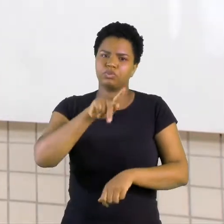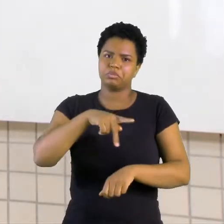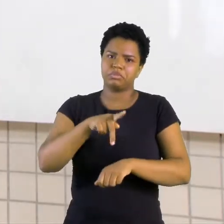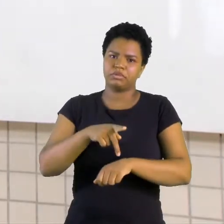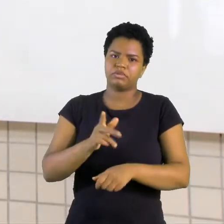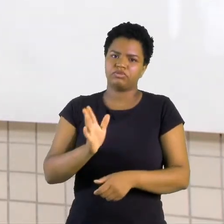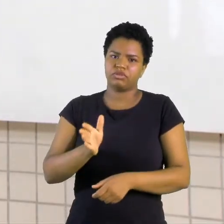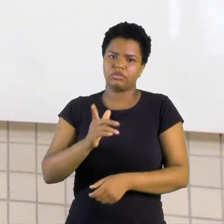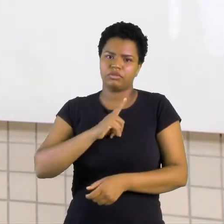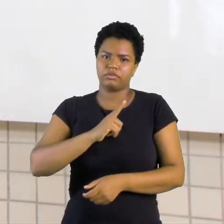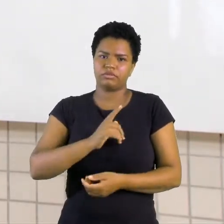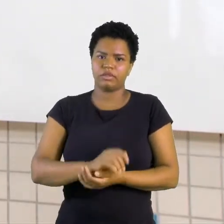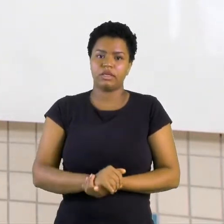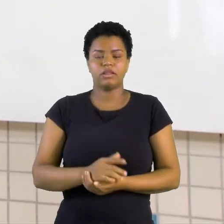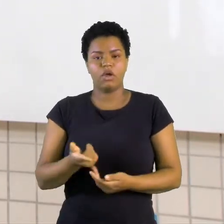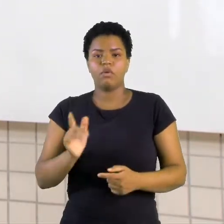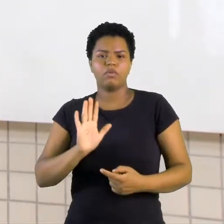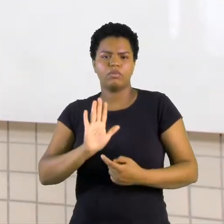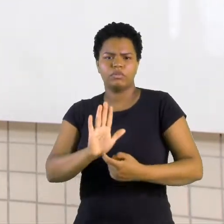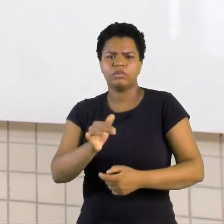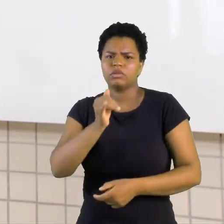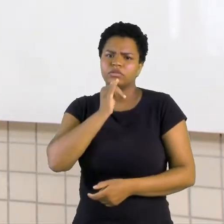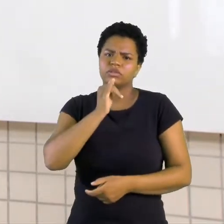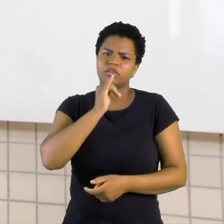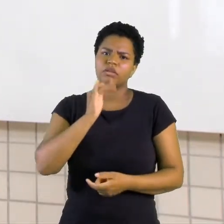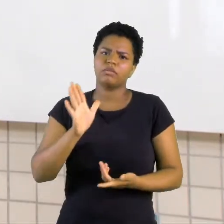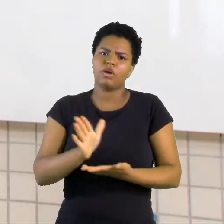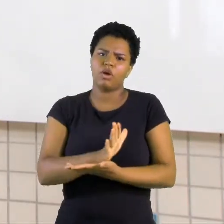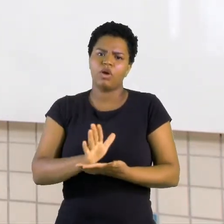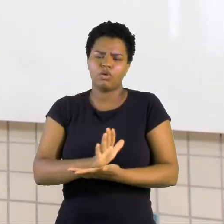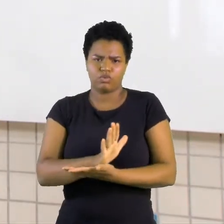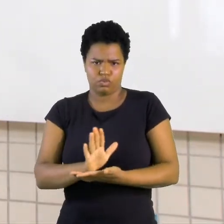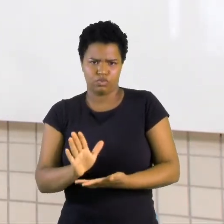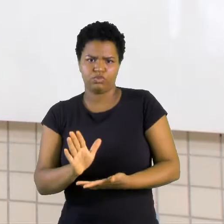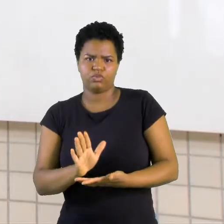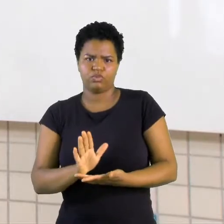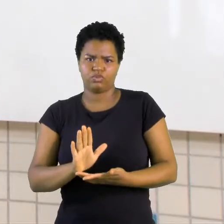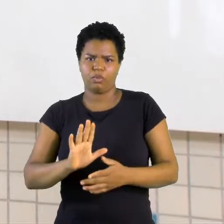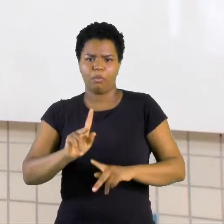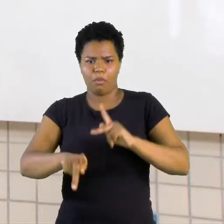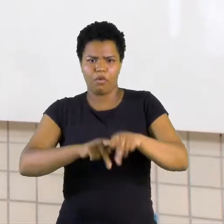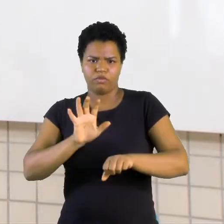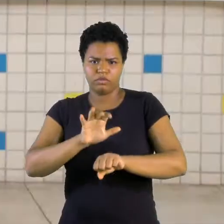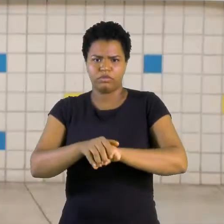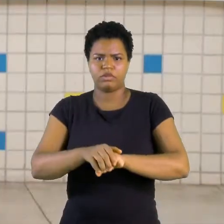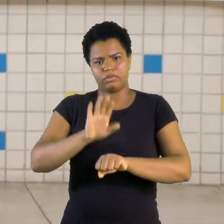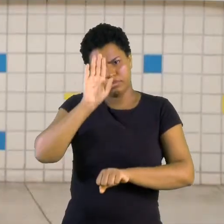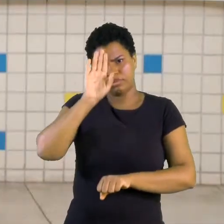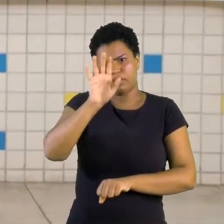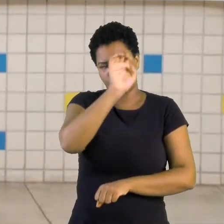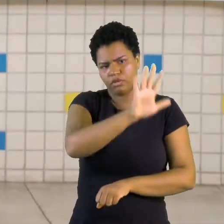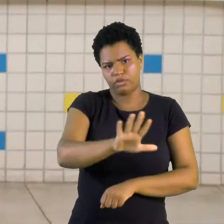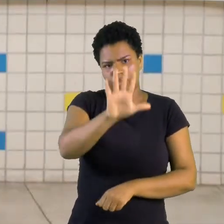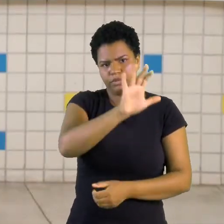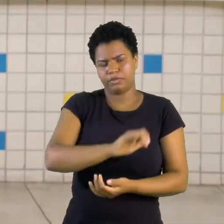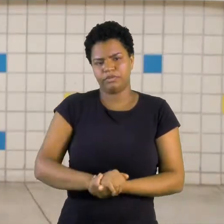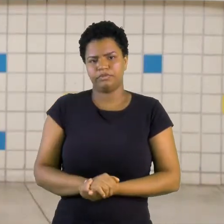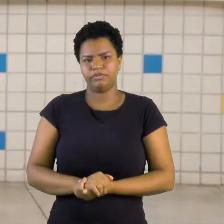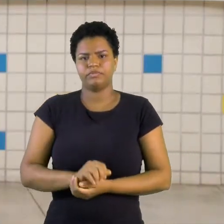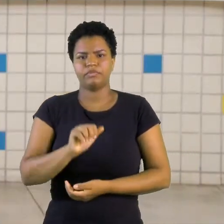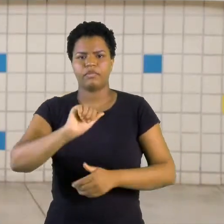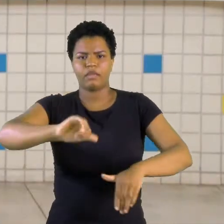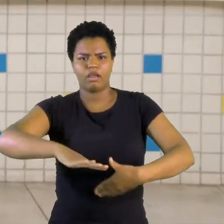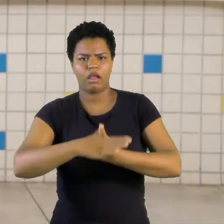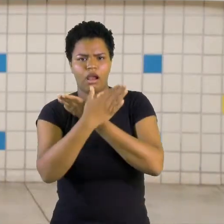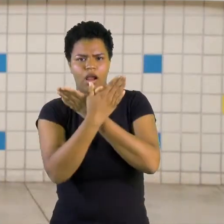foram conquistados, aqui na América pelos europeus, principalmente em destaque os espanhóis. Os astecas. Na aula de número